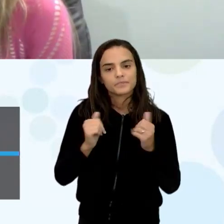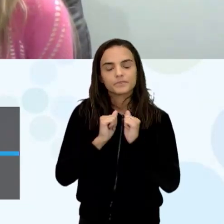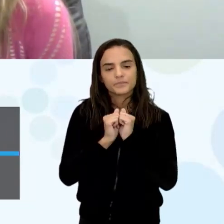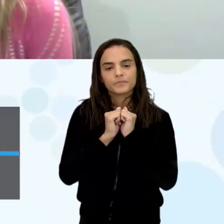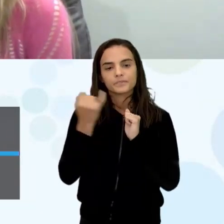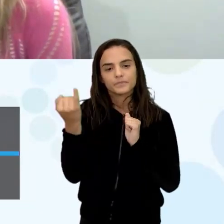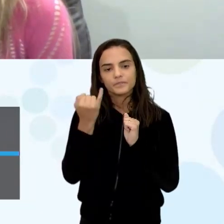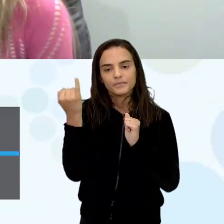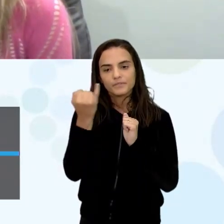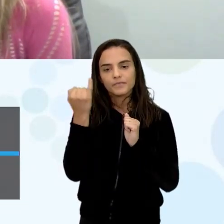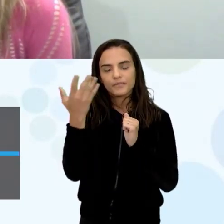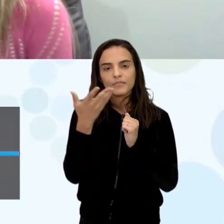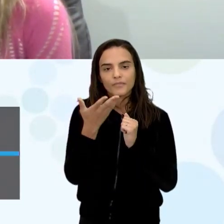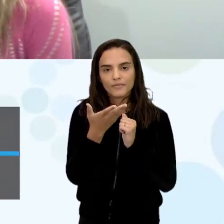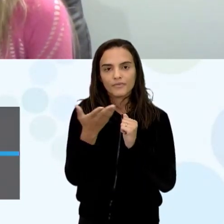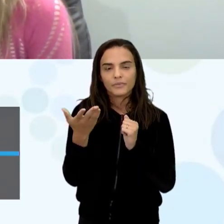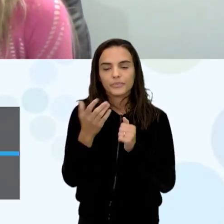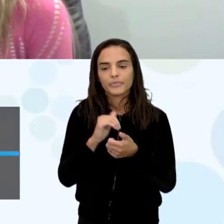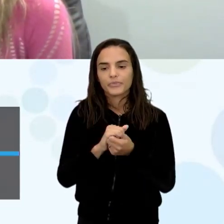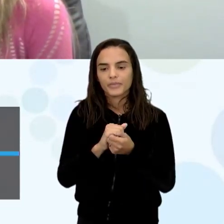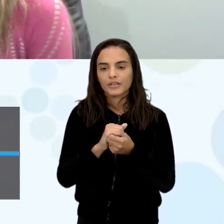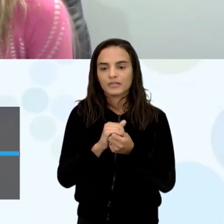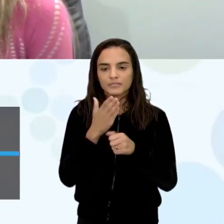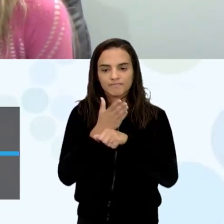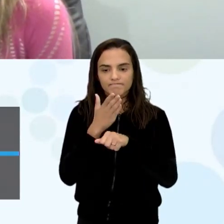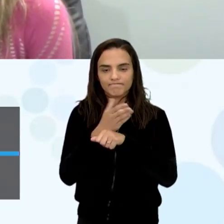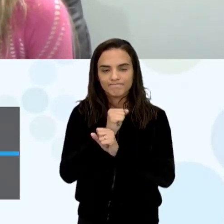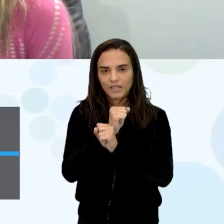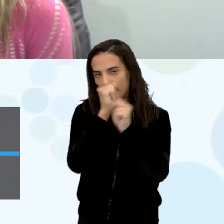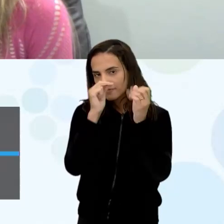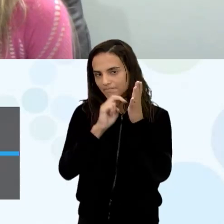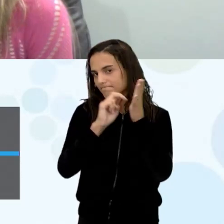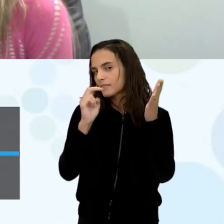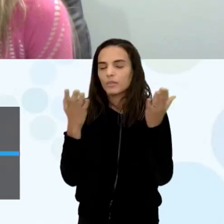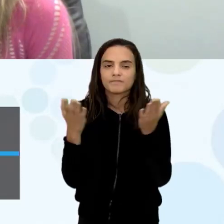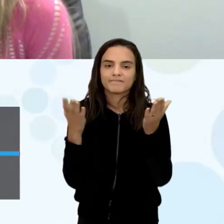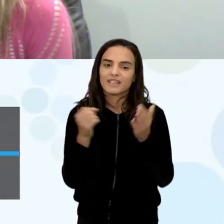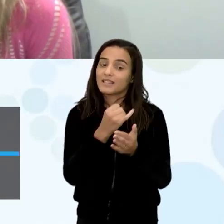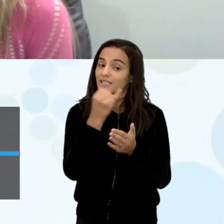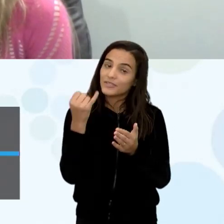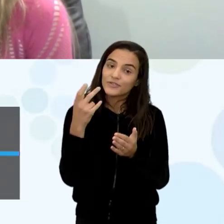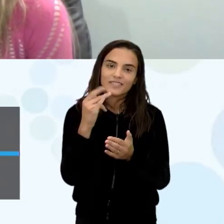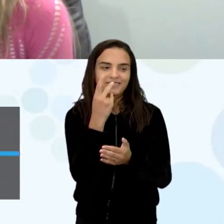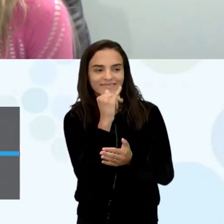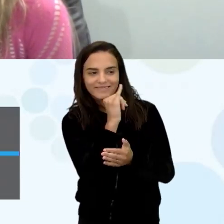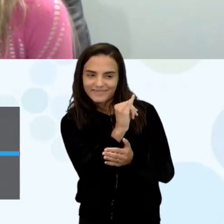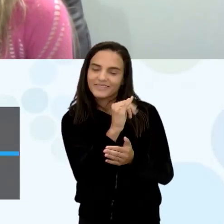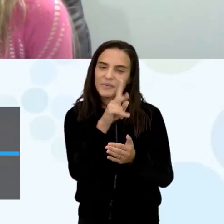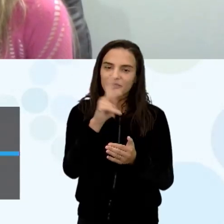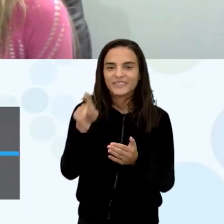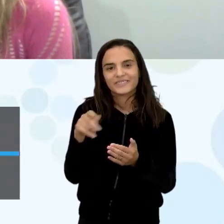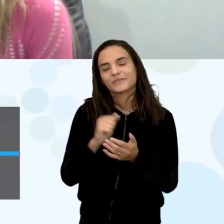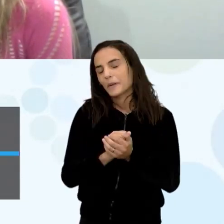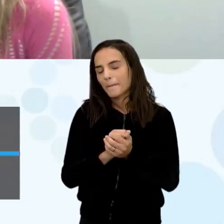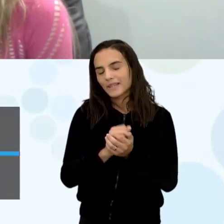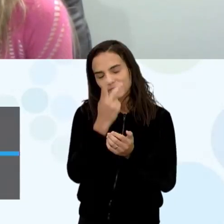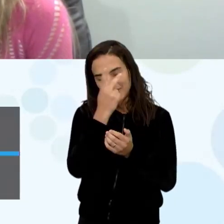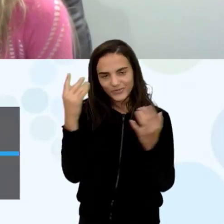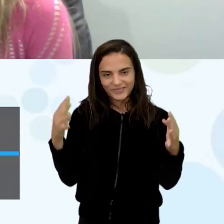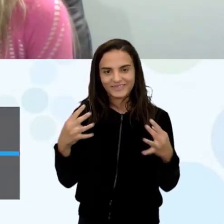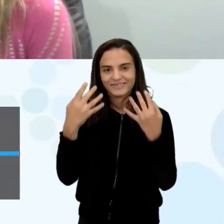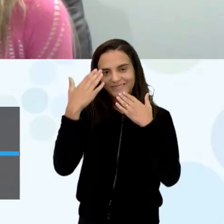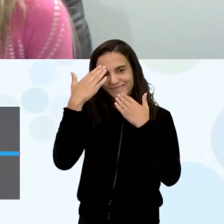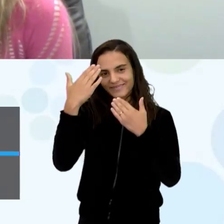a importância dessa sua participação aqui na manhã de hoje. Se você quiser também deixar o recado para os professores e para as pessoas que nos assistem,